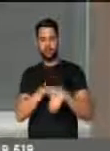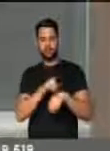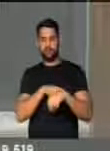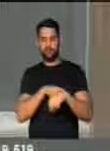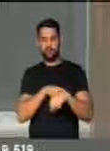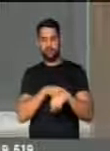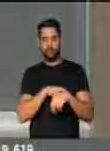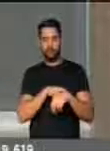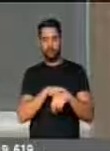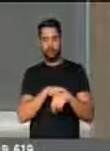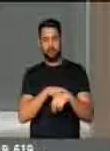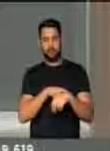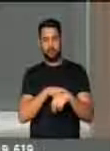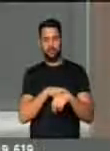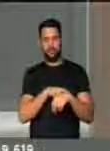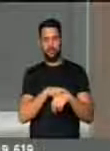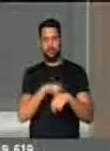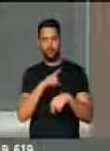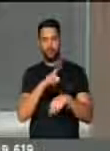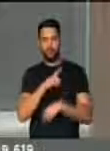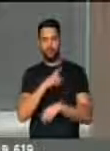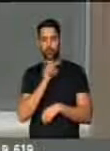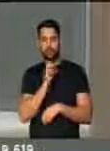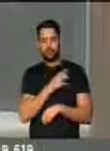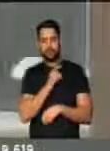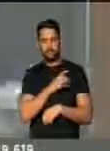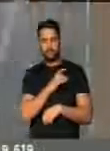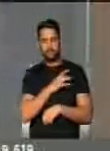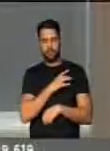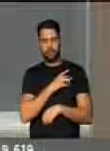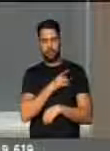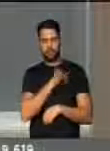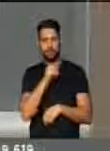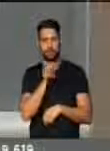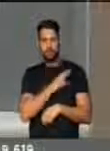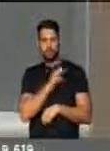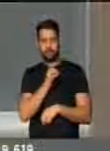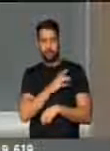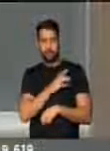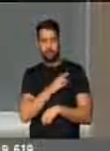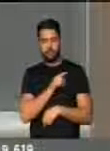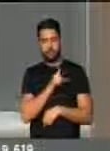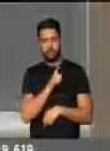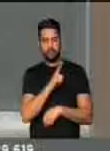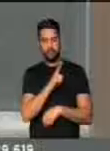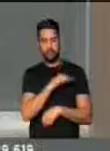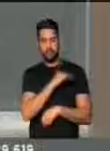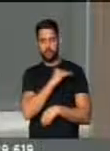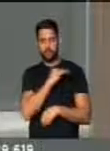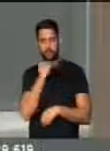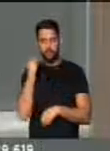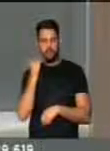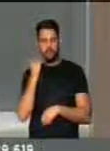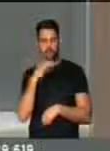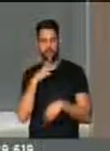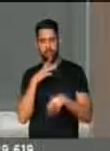momento ela teme e ela tem medo da morte